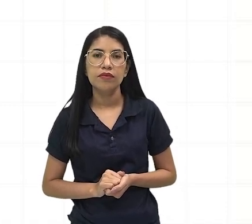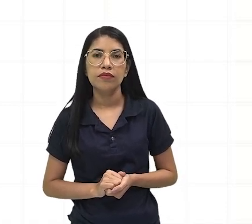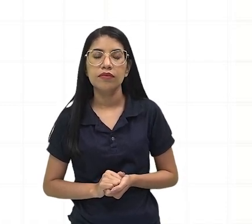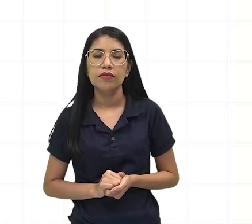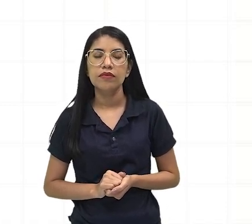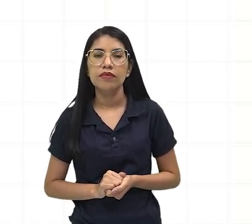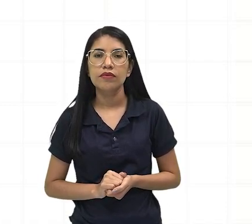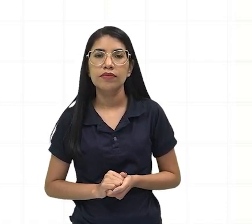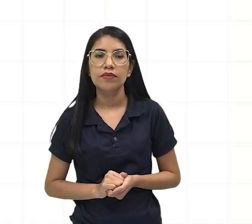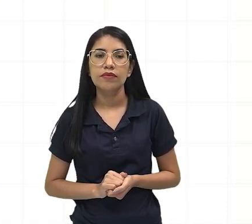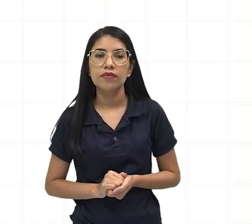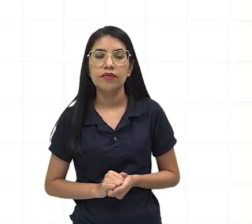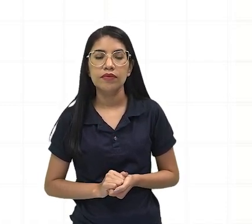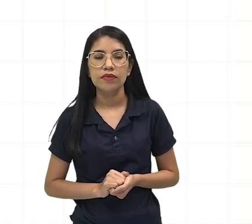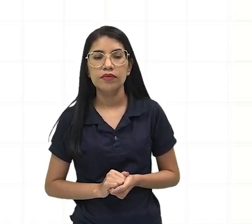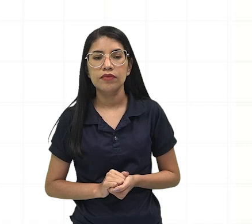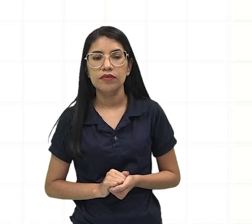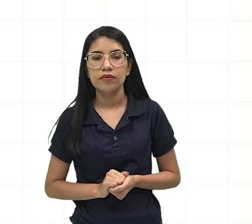O segundo,